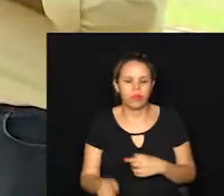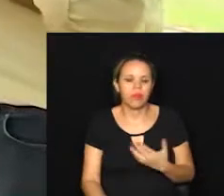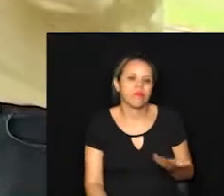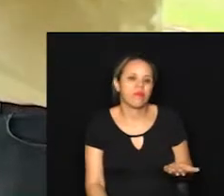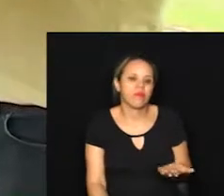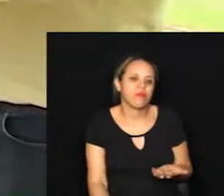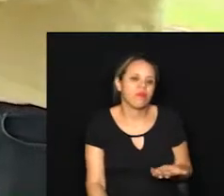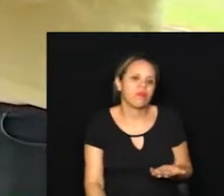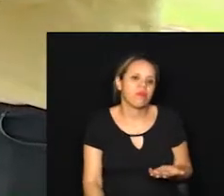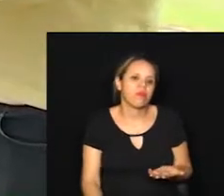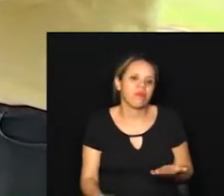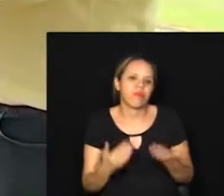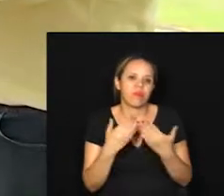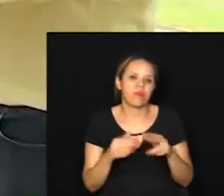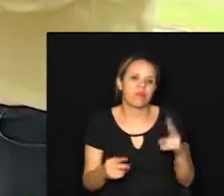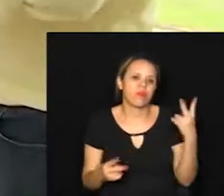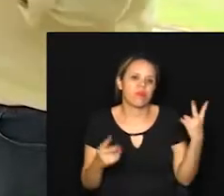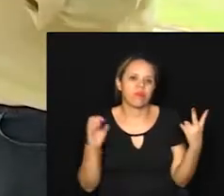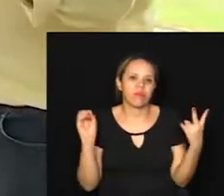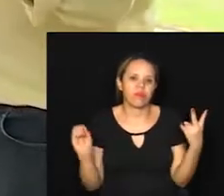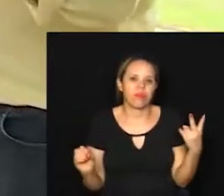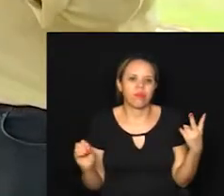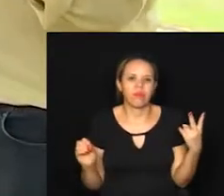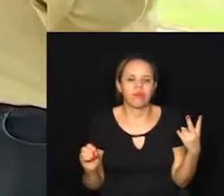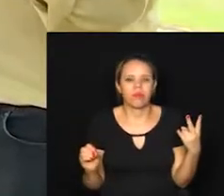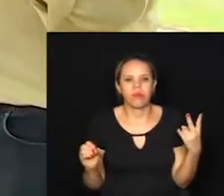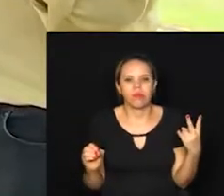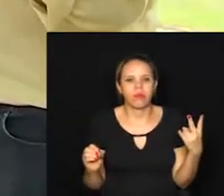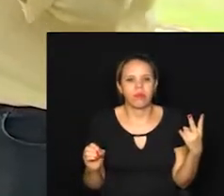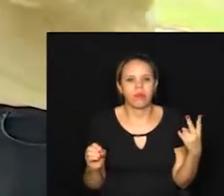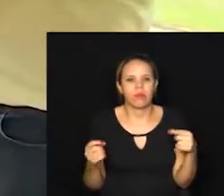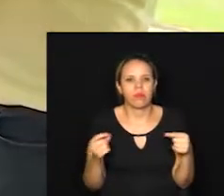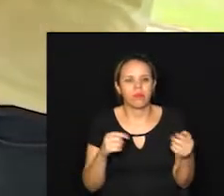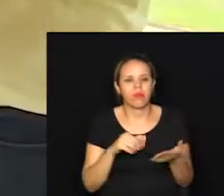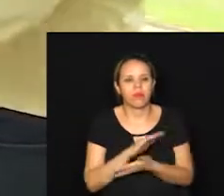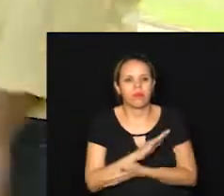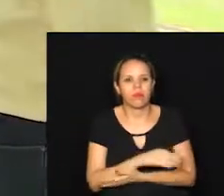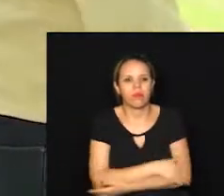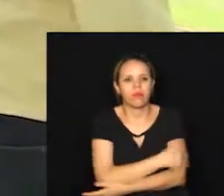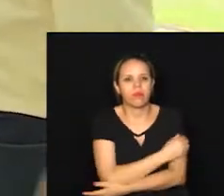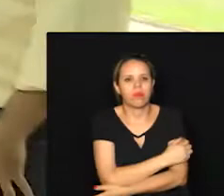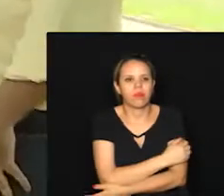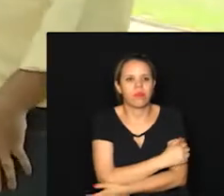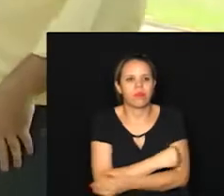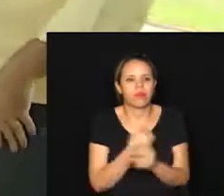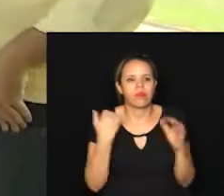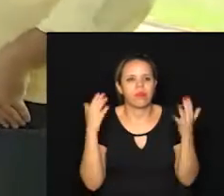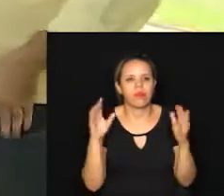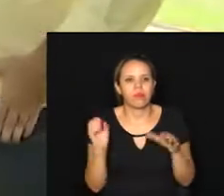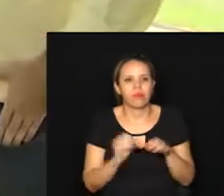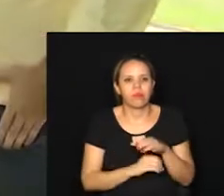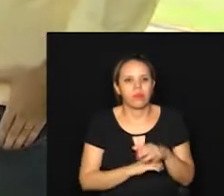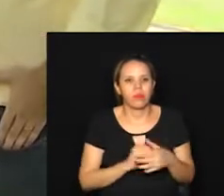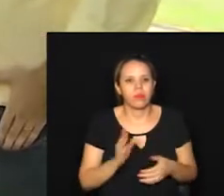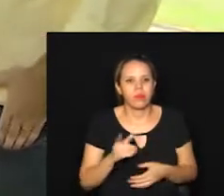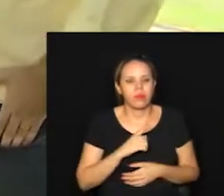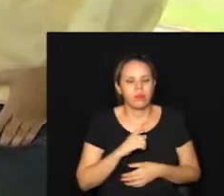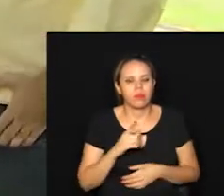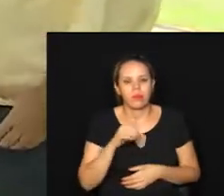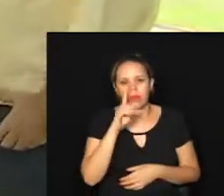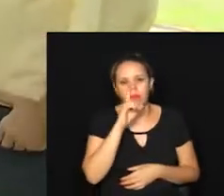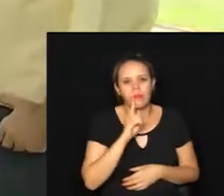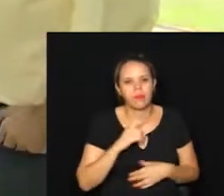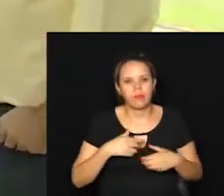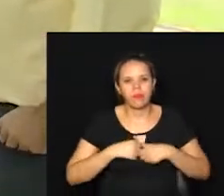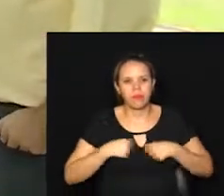Exatamente. Abriu 2-0, o Djalminha, o Amoroso foi expulso. O Amoroso foi expulso na comemoração do gol dele, porque ele já tinha amarelo e tirou a